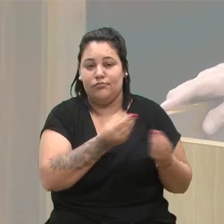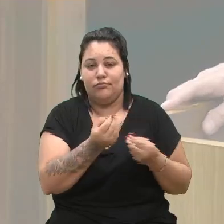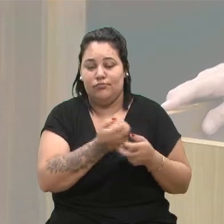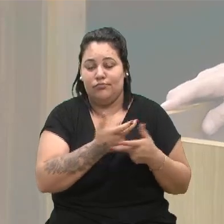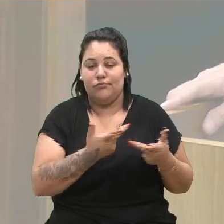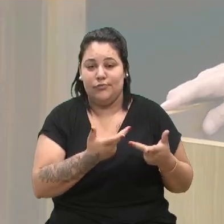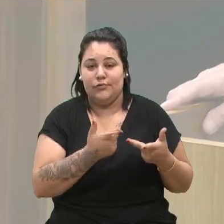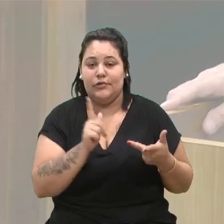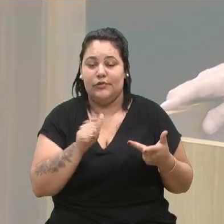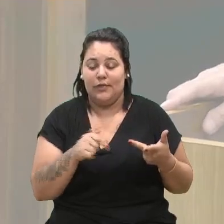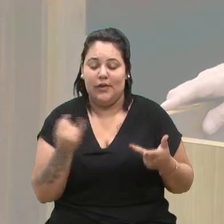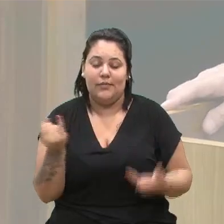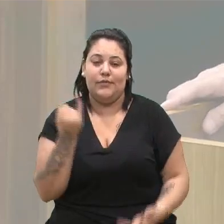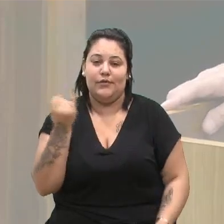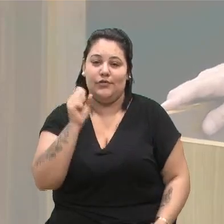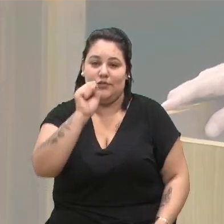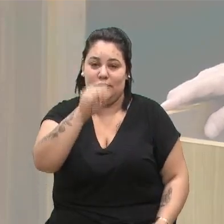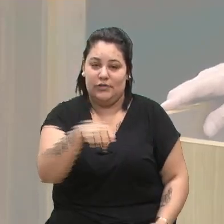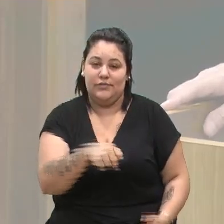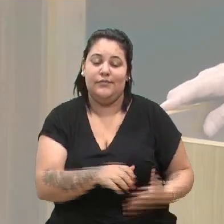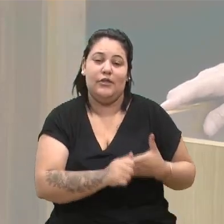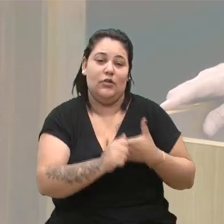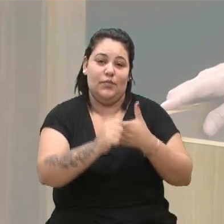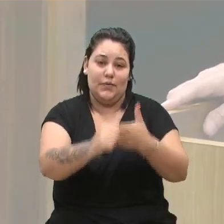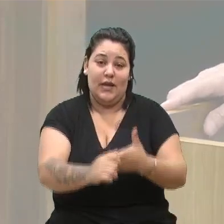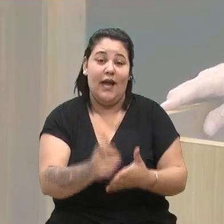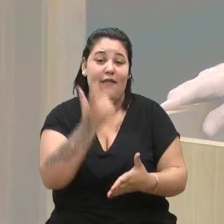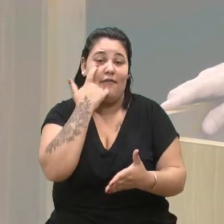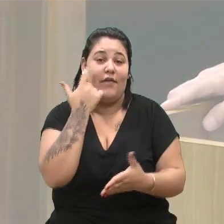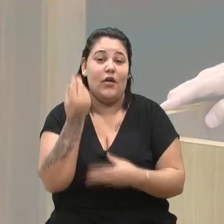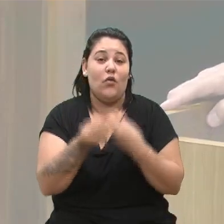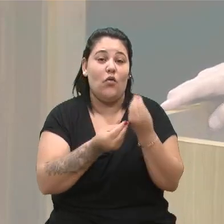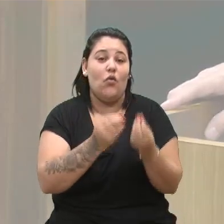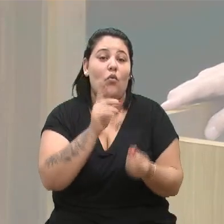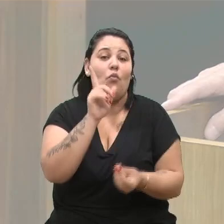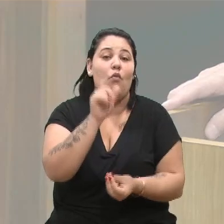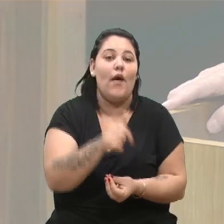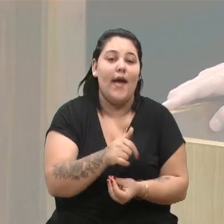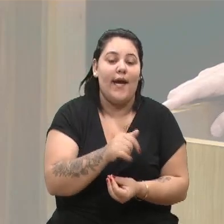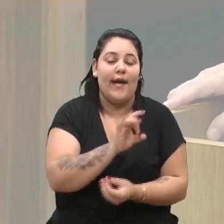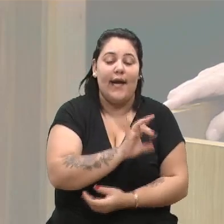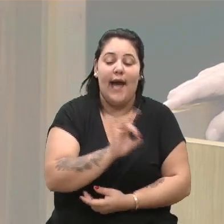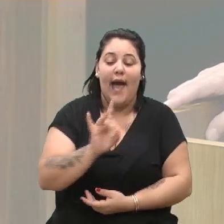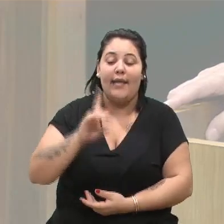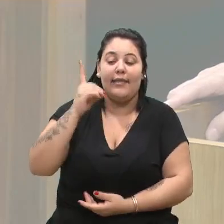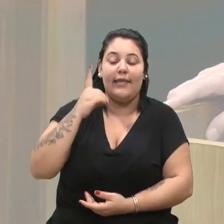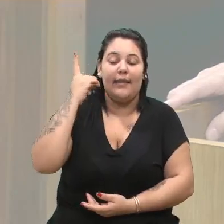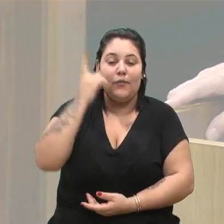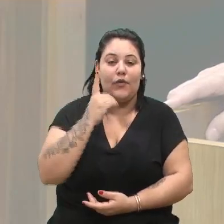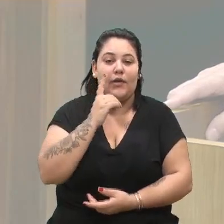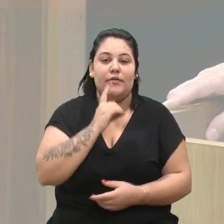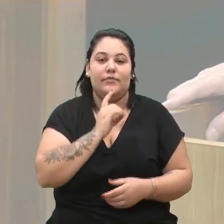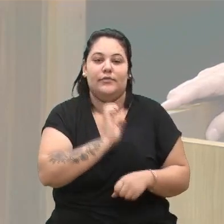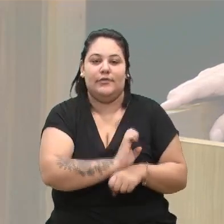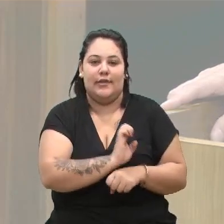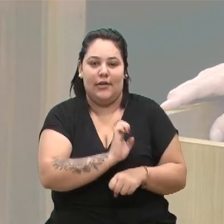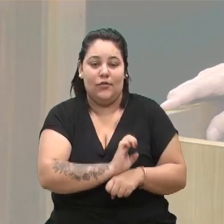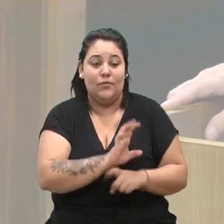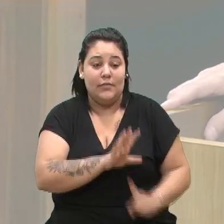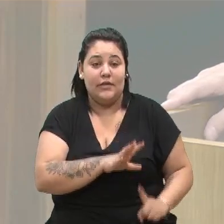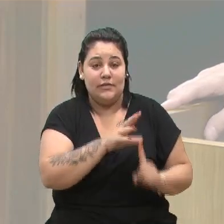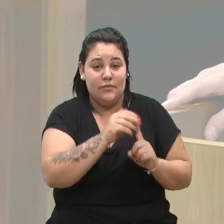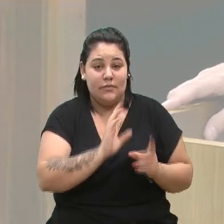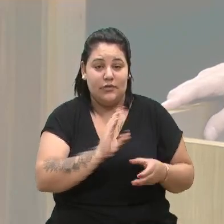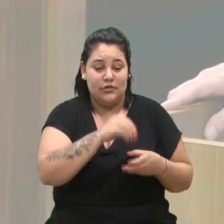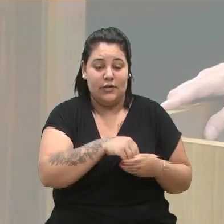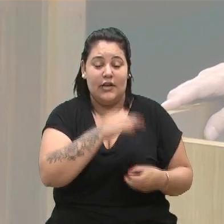muito importante a gente acompanhar, ver como é que é a posição de cada deputado estadual, principalmente da nossa cidade,